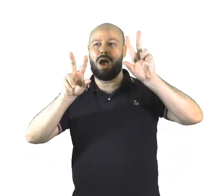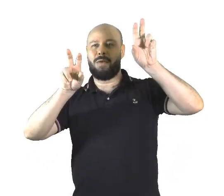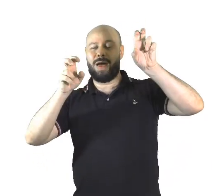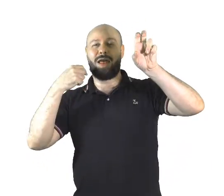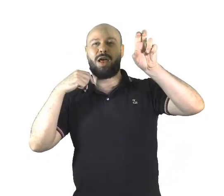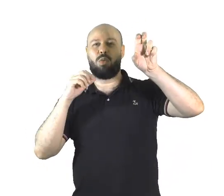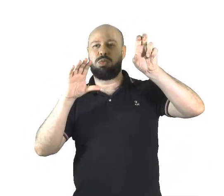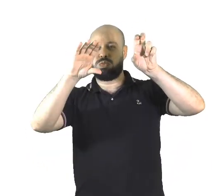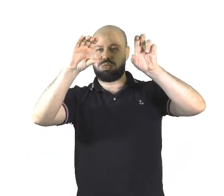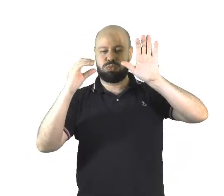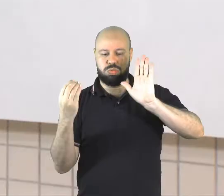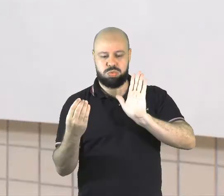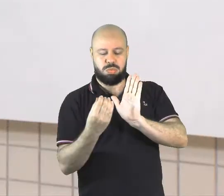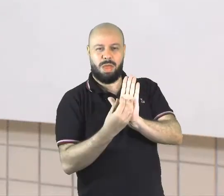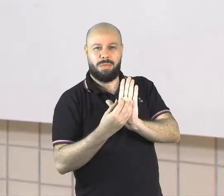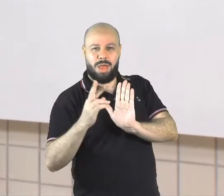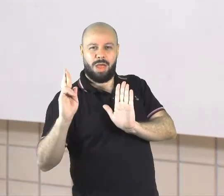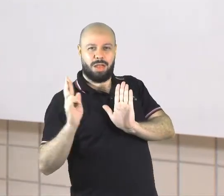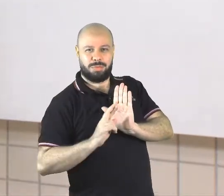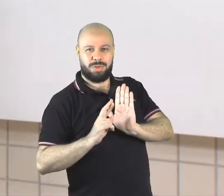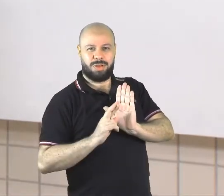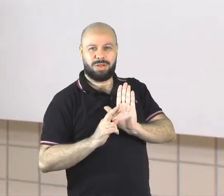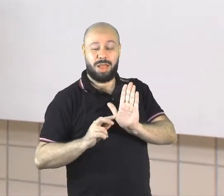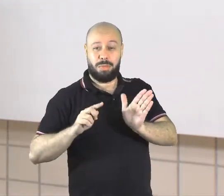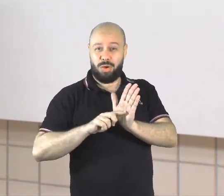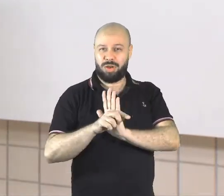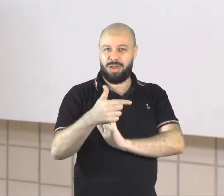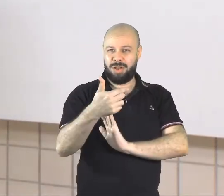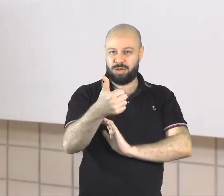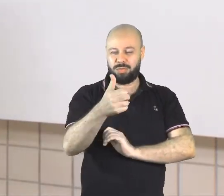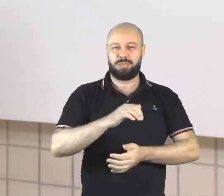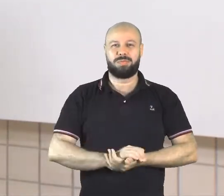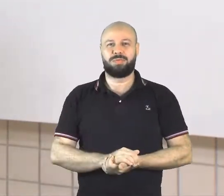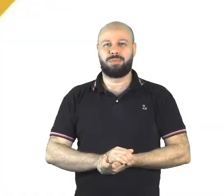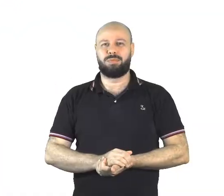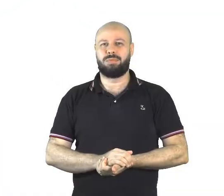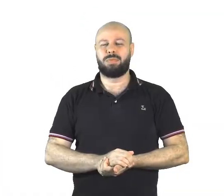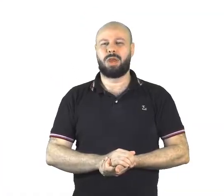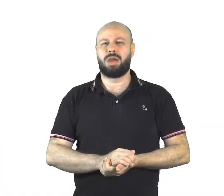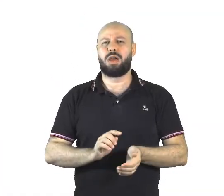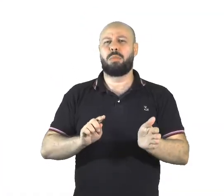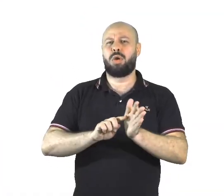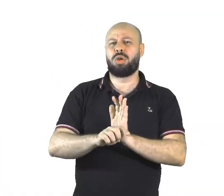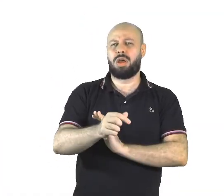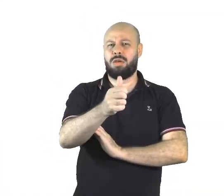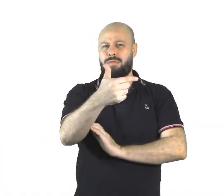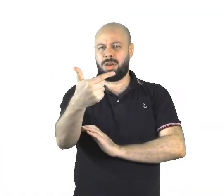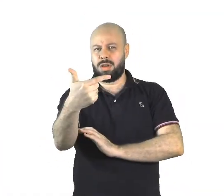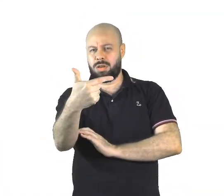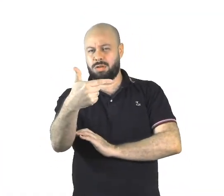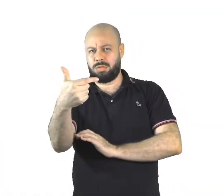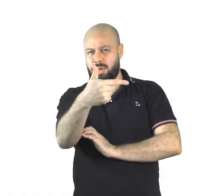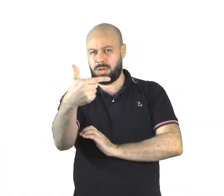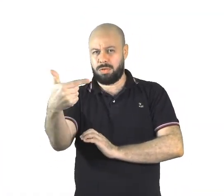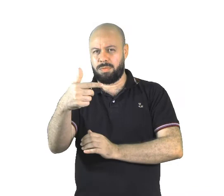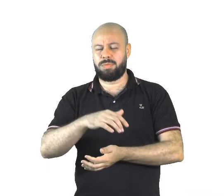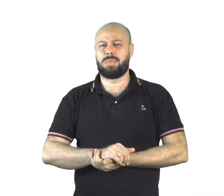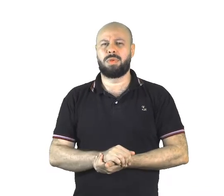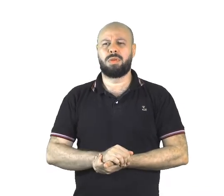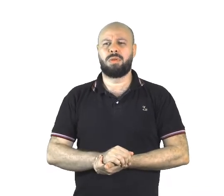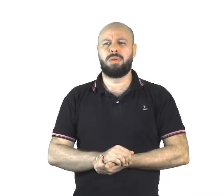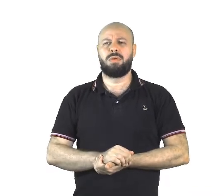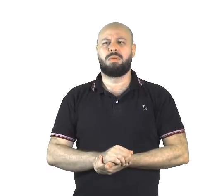21, ok? Vamos para a 22. A 22 fala o seguinte: você acha que